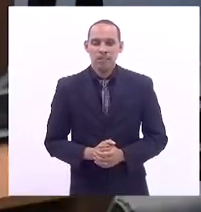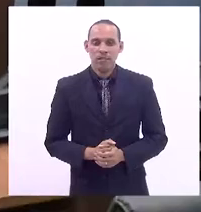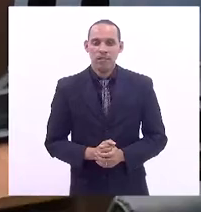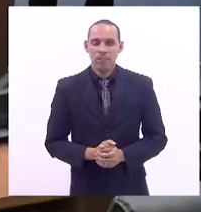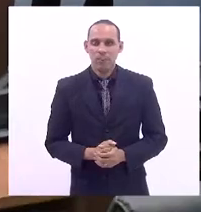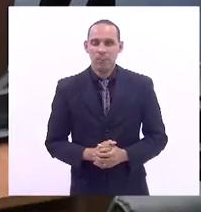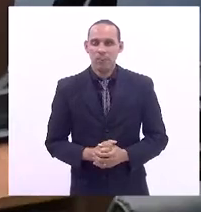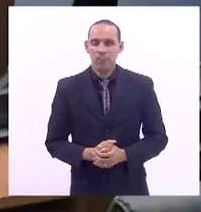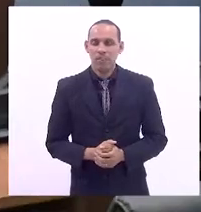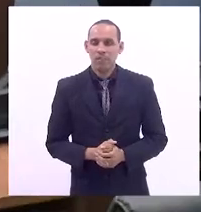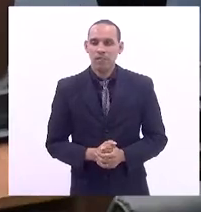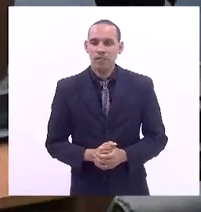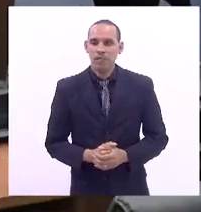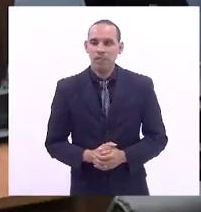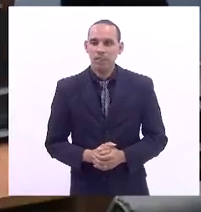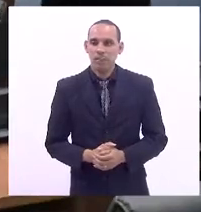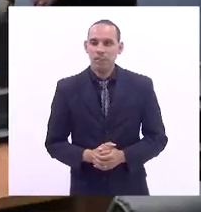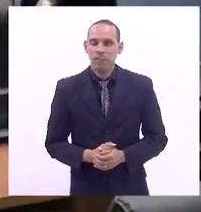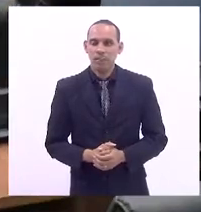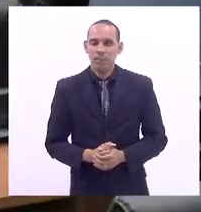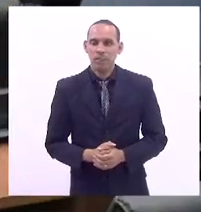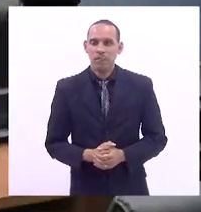E aí